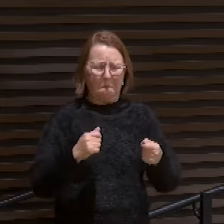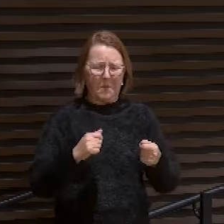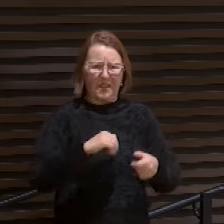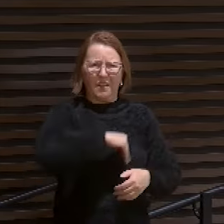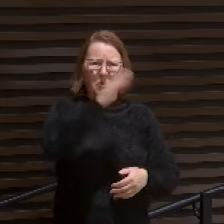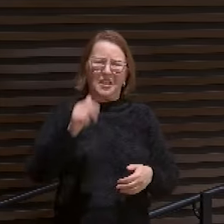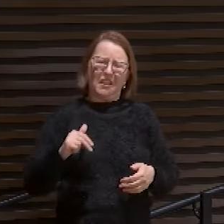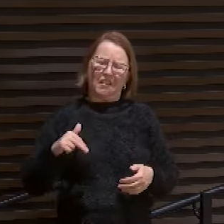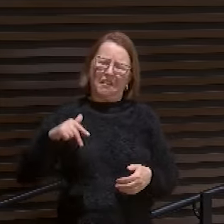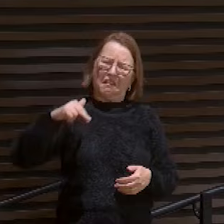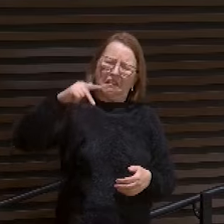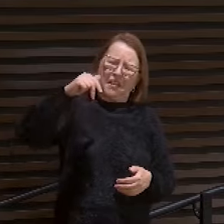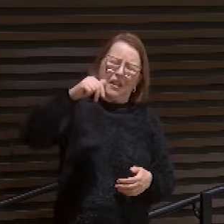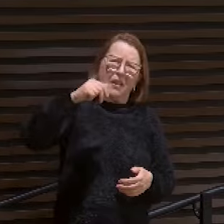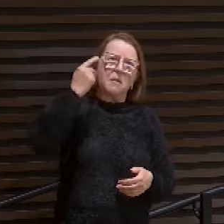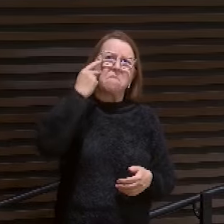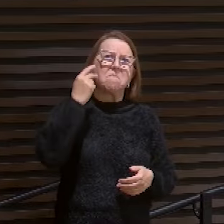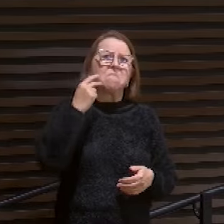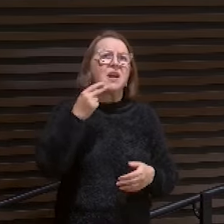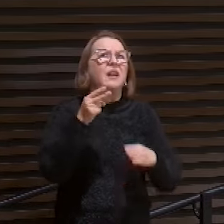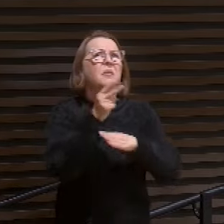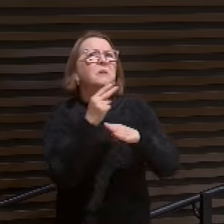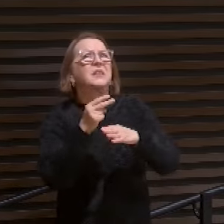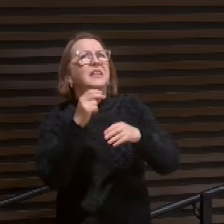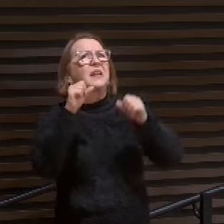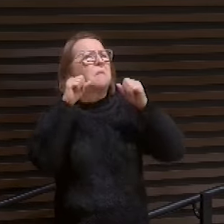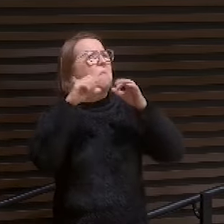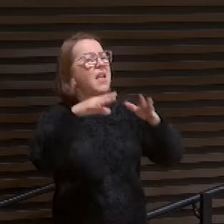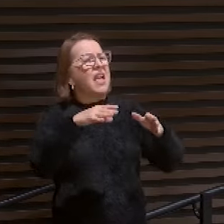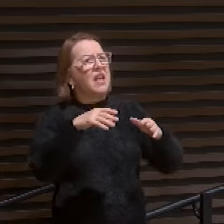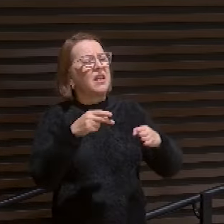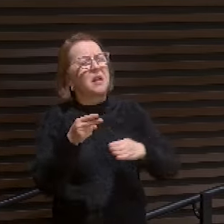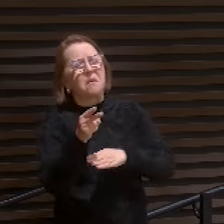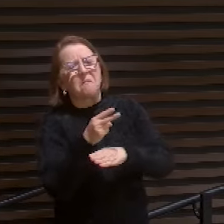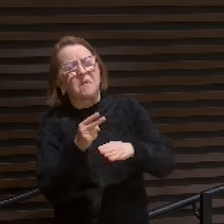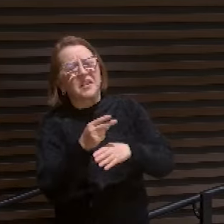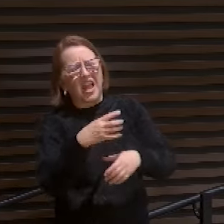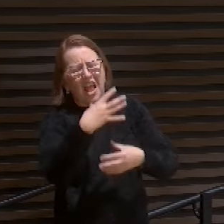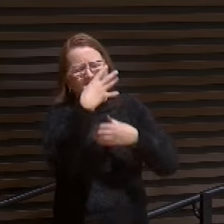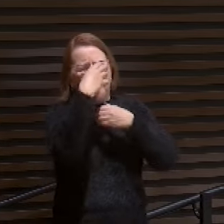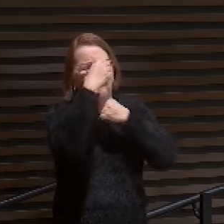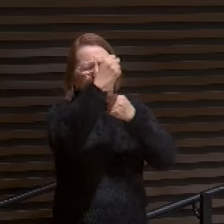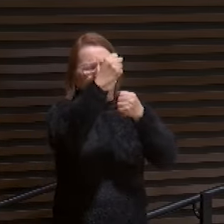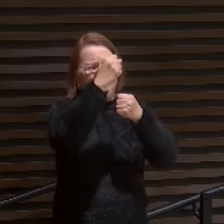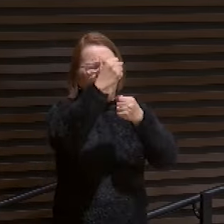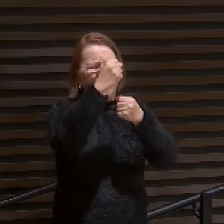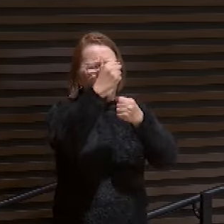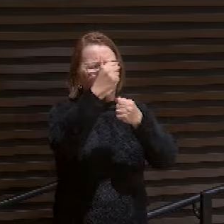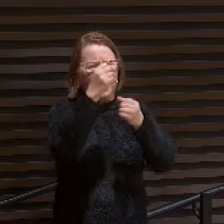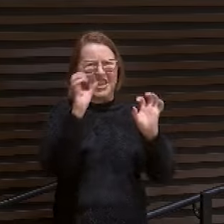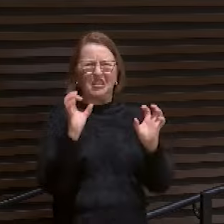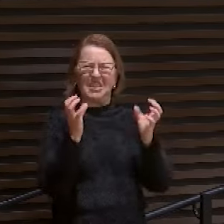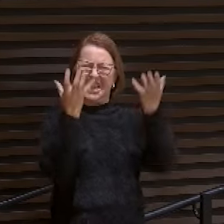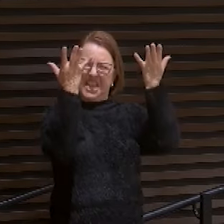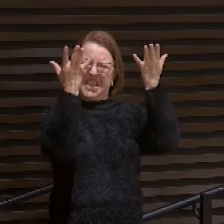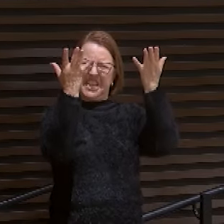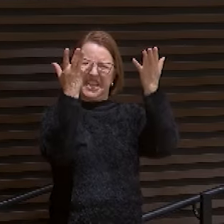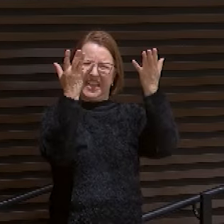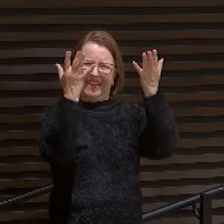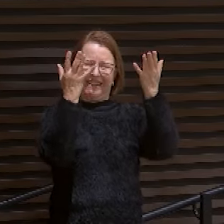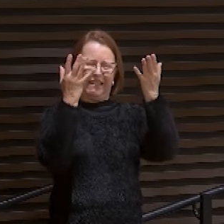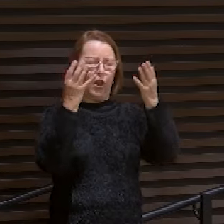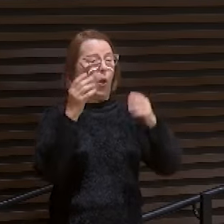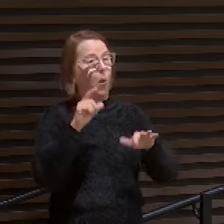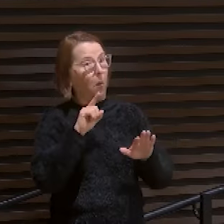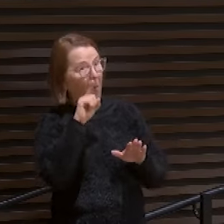bênção, de buscar forças telúricas lá no castelo de Grayskull. Cuidado com isso